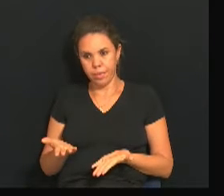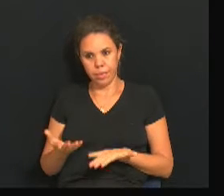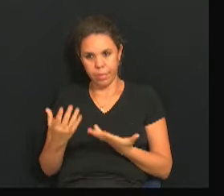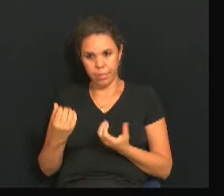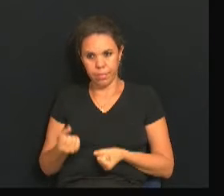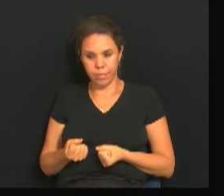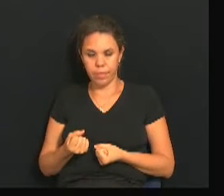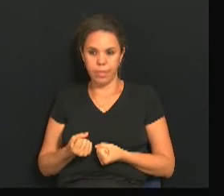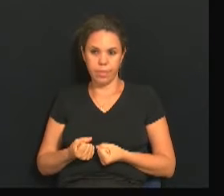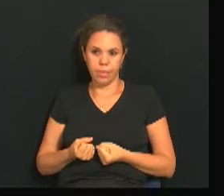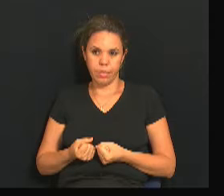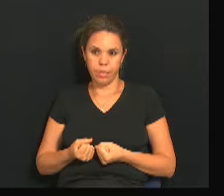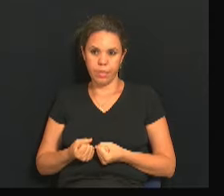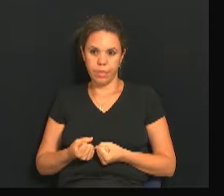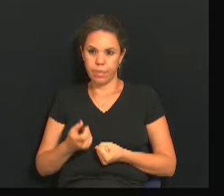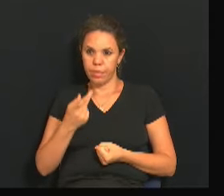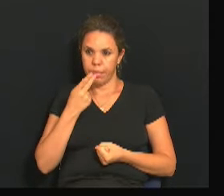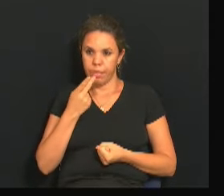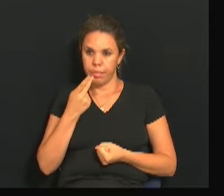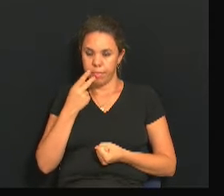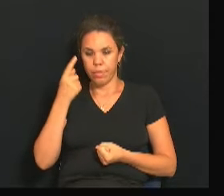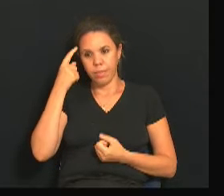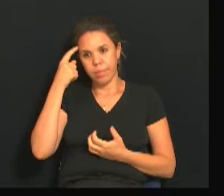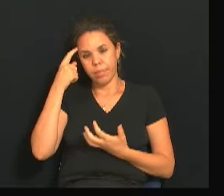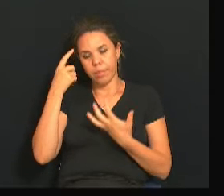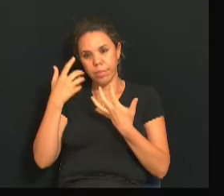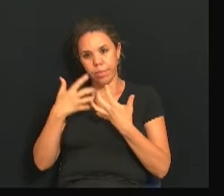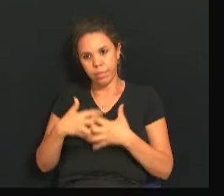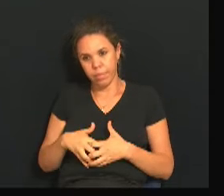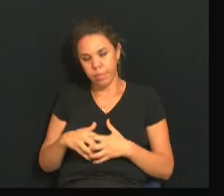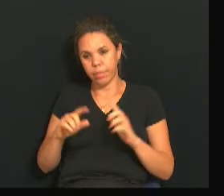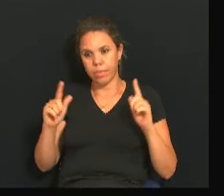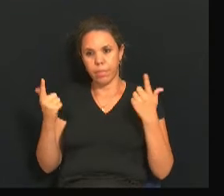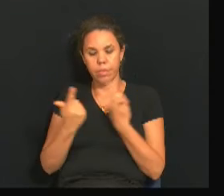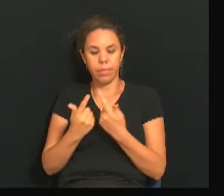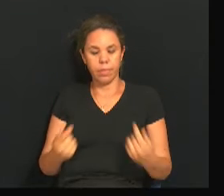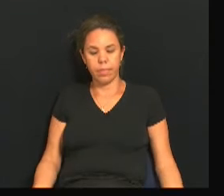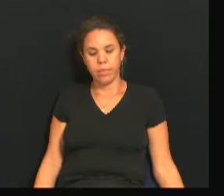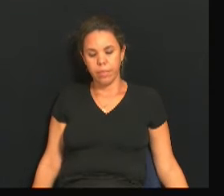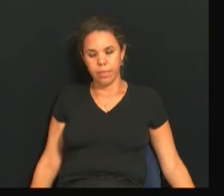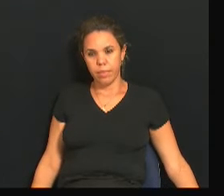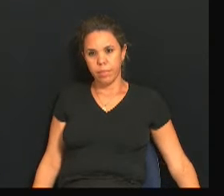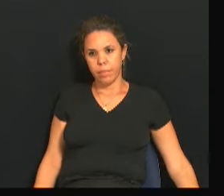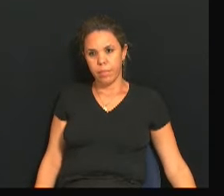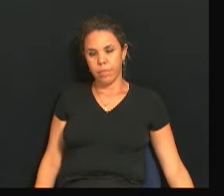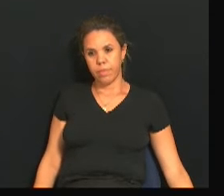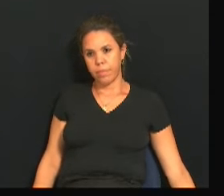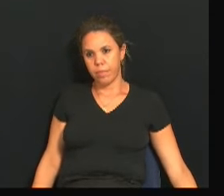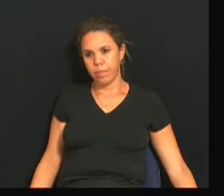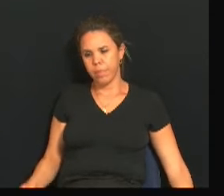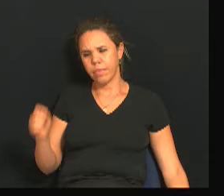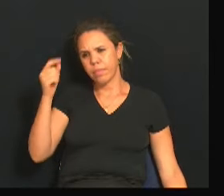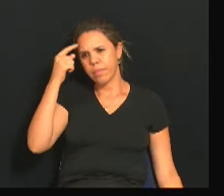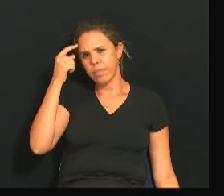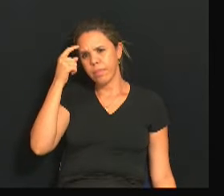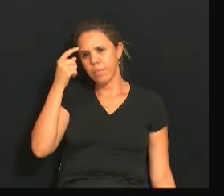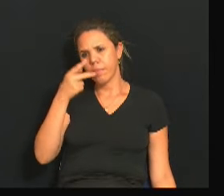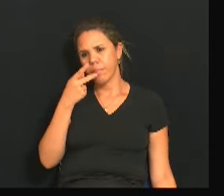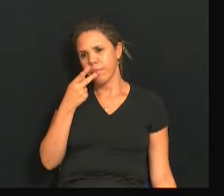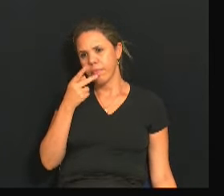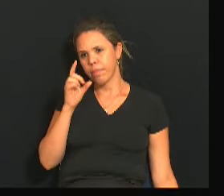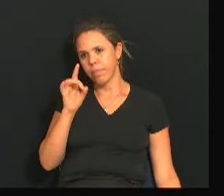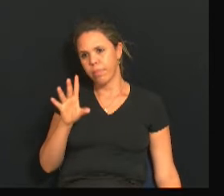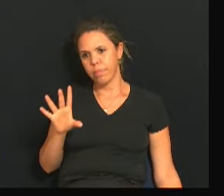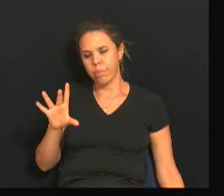acho que quando a gente fala em pensar a gestão democrática, né? Alguém aqui falou de pensar a gestão, assim, não só ligado à